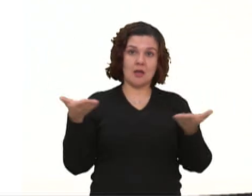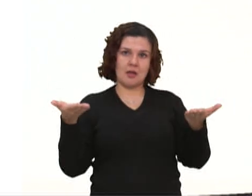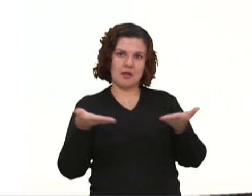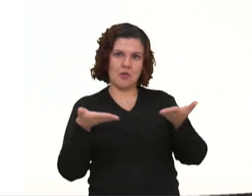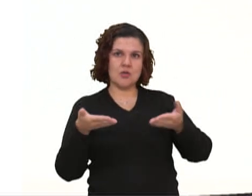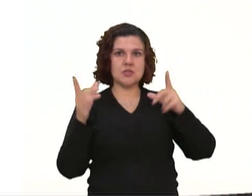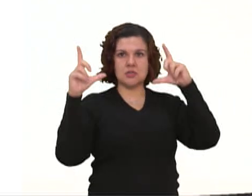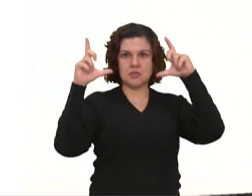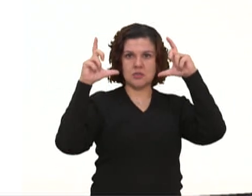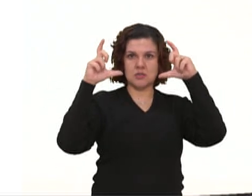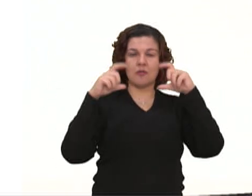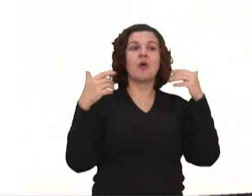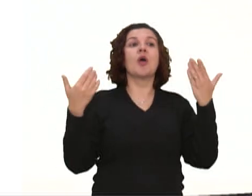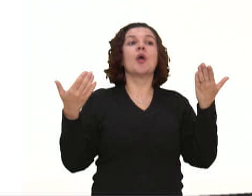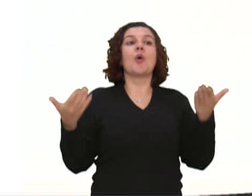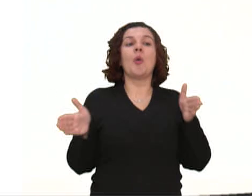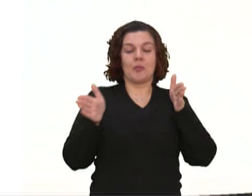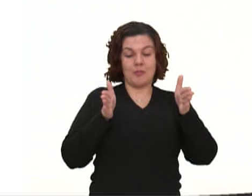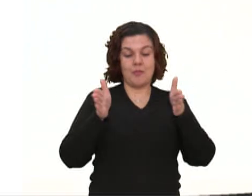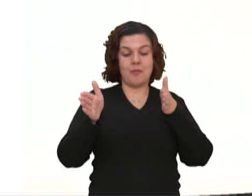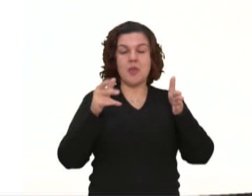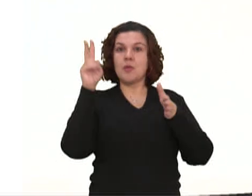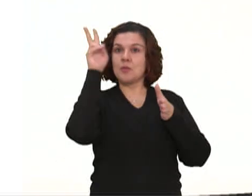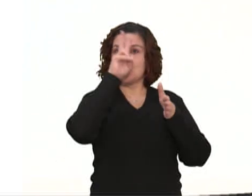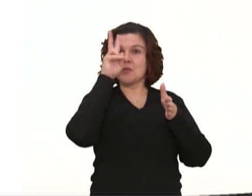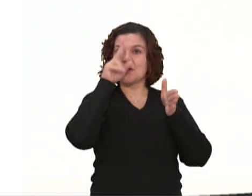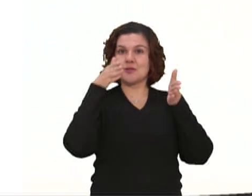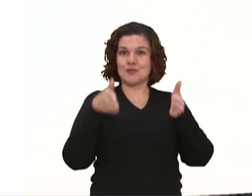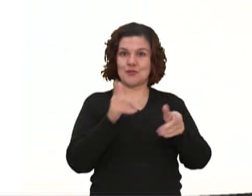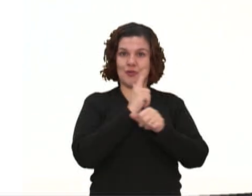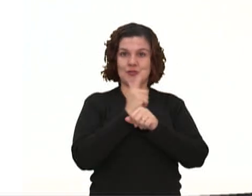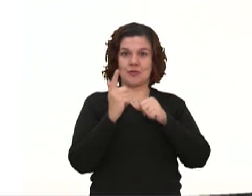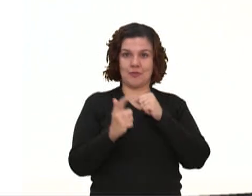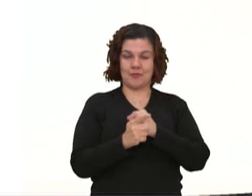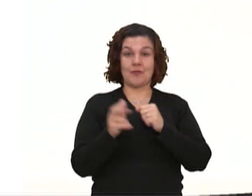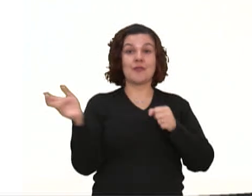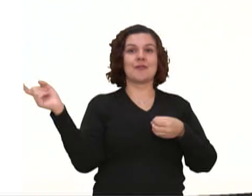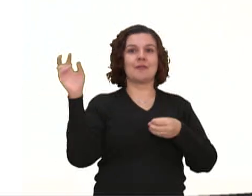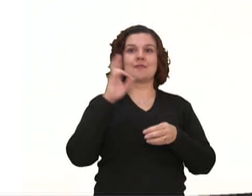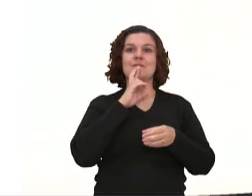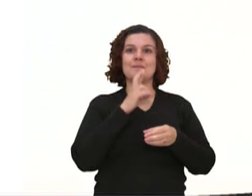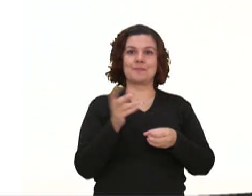imagem representa qual época? Respondam lá que a gente volta com a correção.